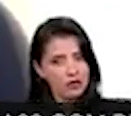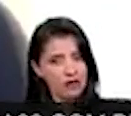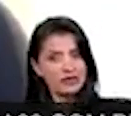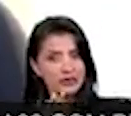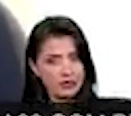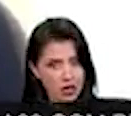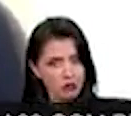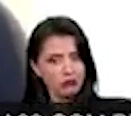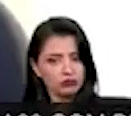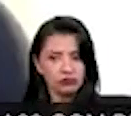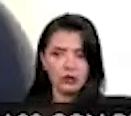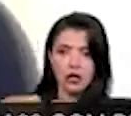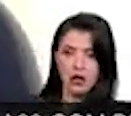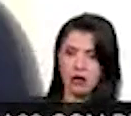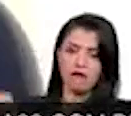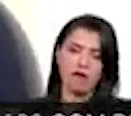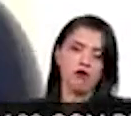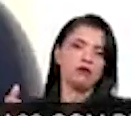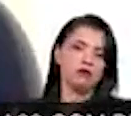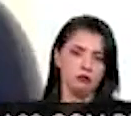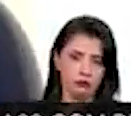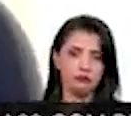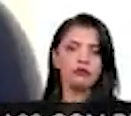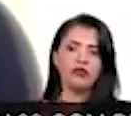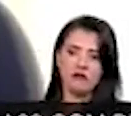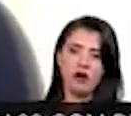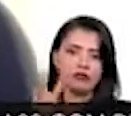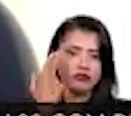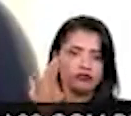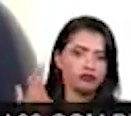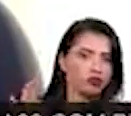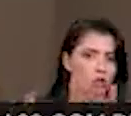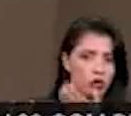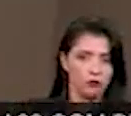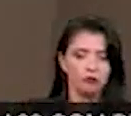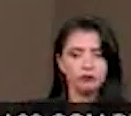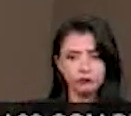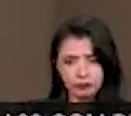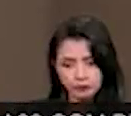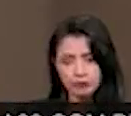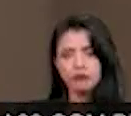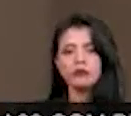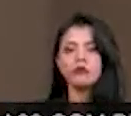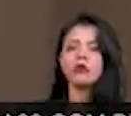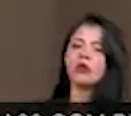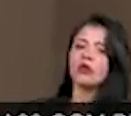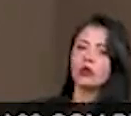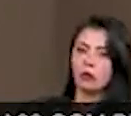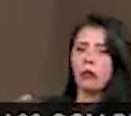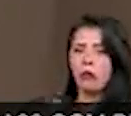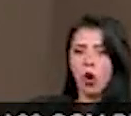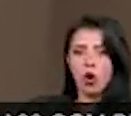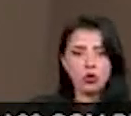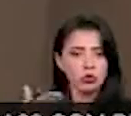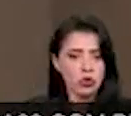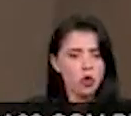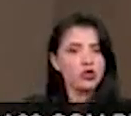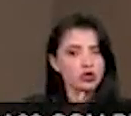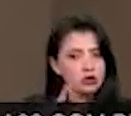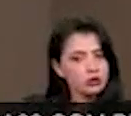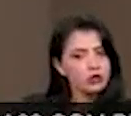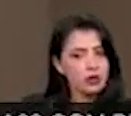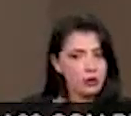e transportá-las aos serviços que vão fazer o transplante efetivamente. As córneas podem ser doadas apenas